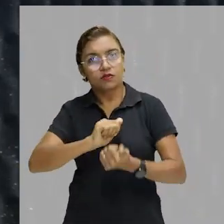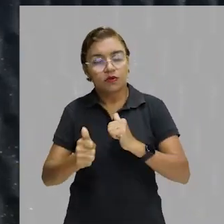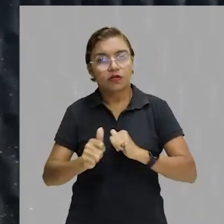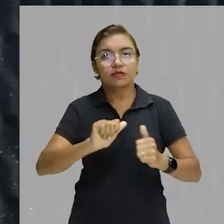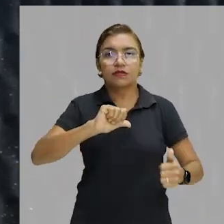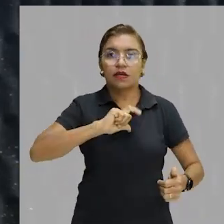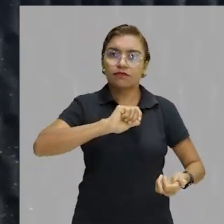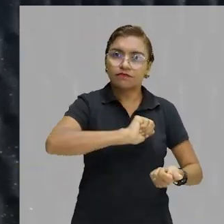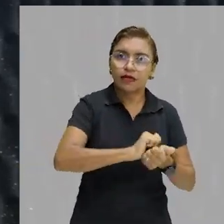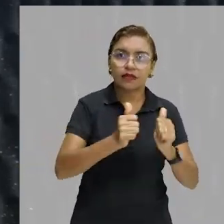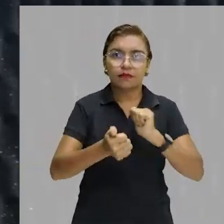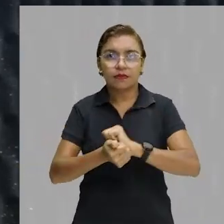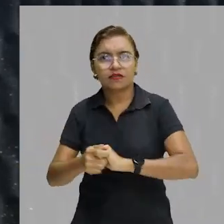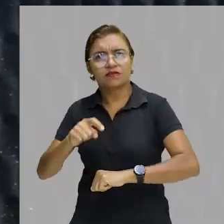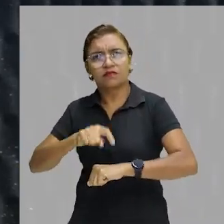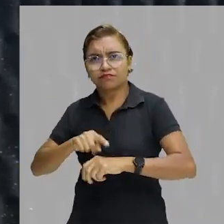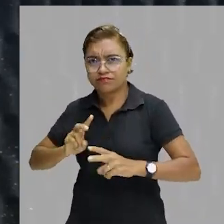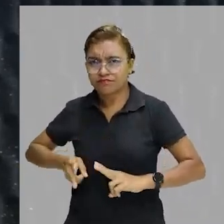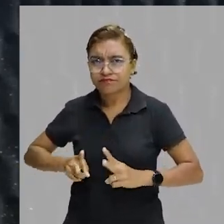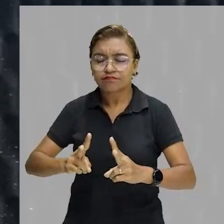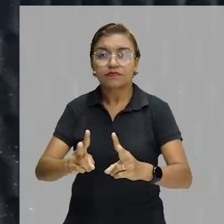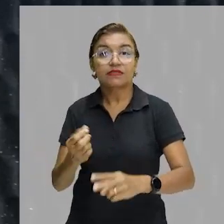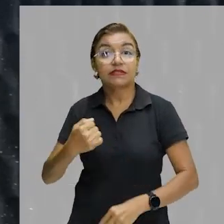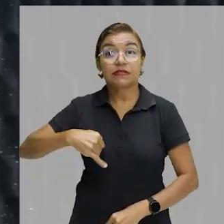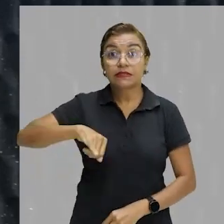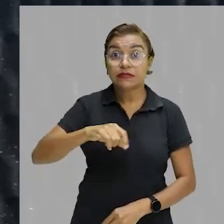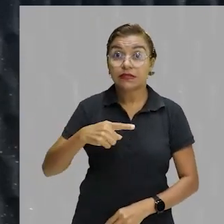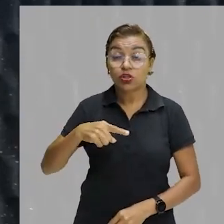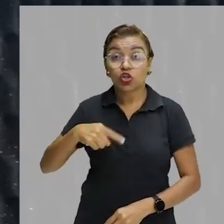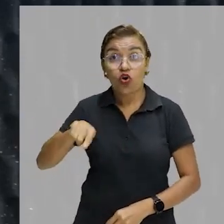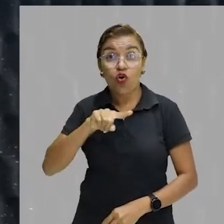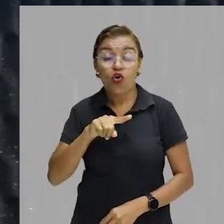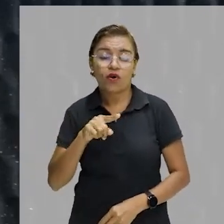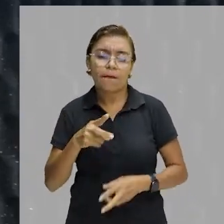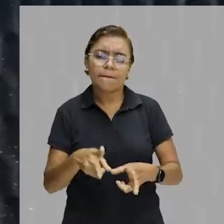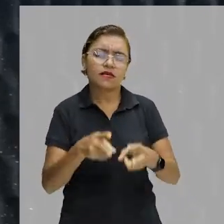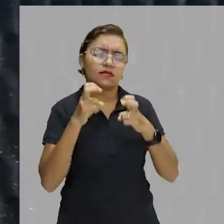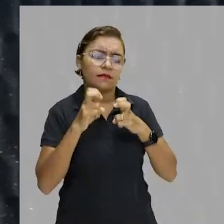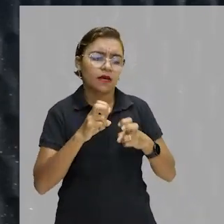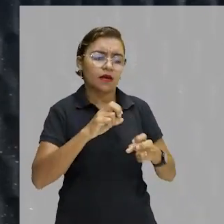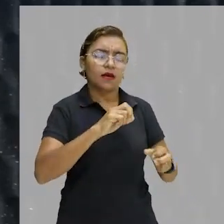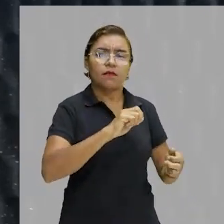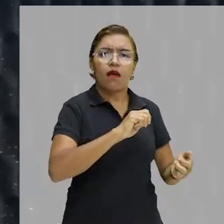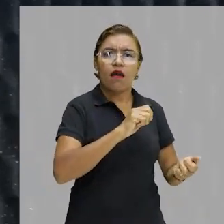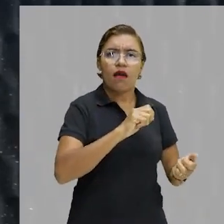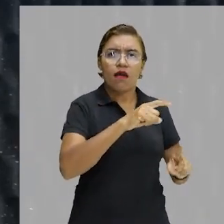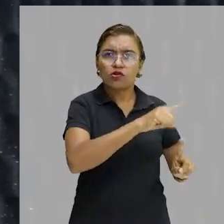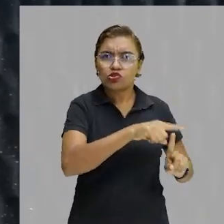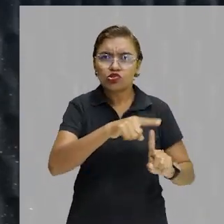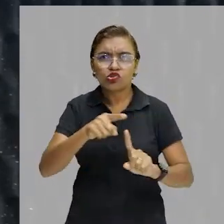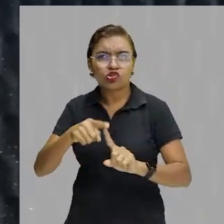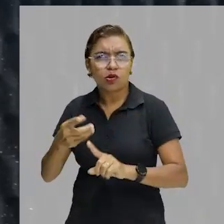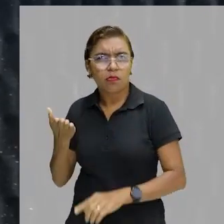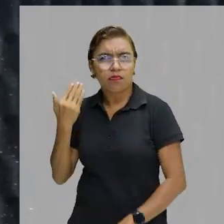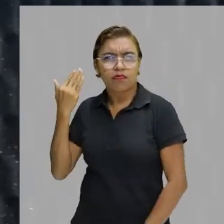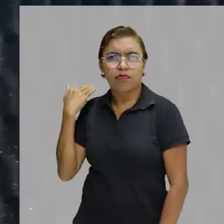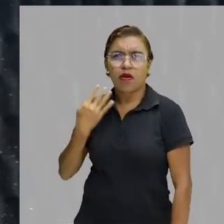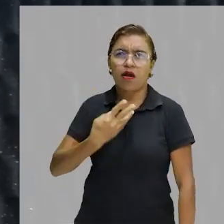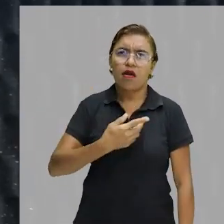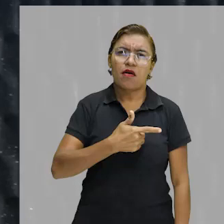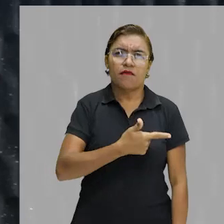Se nós pegarmos algumas modalidades, algumas marcas de alguma modalidade, há 20, 30, 40